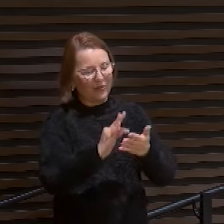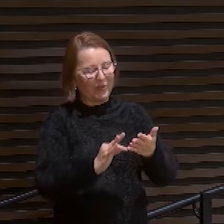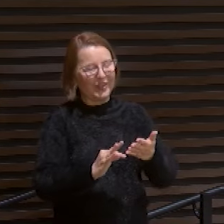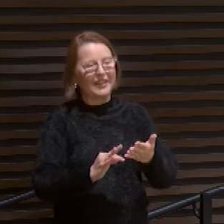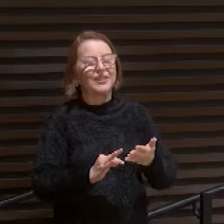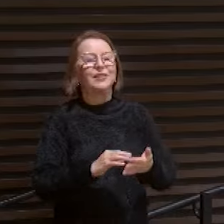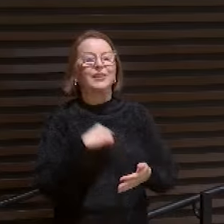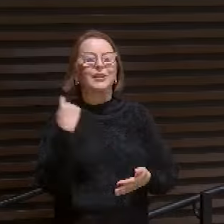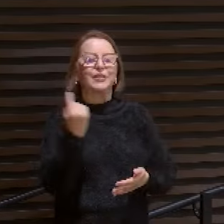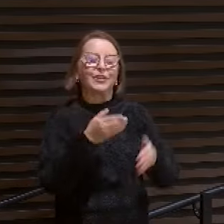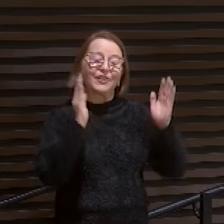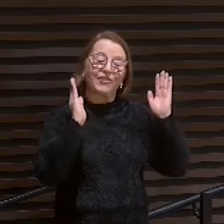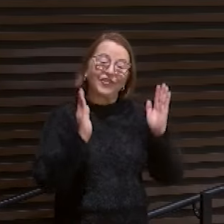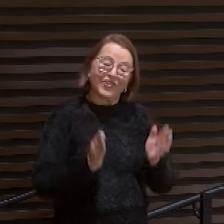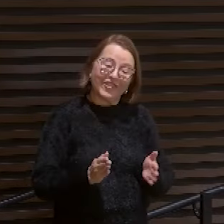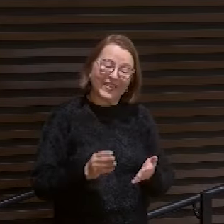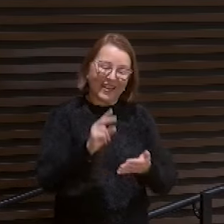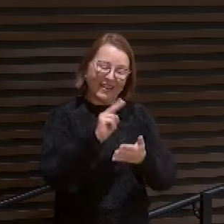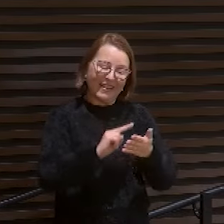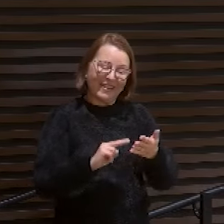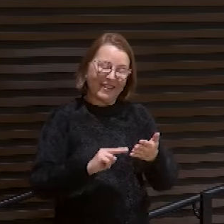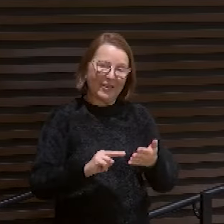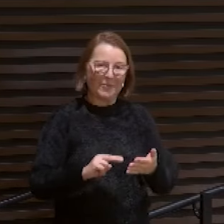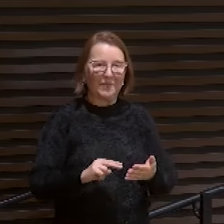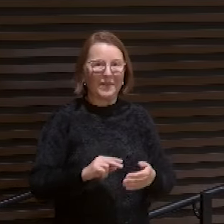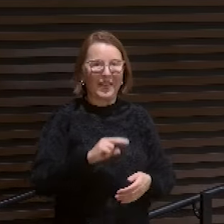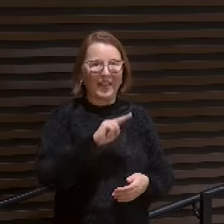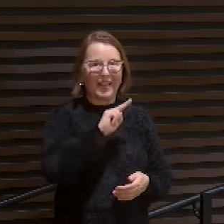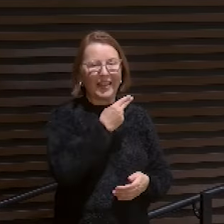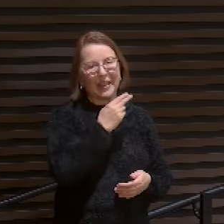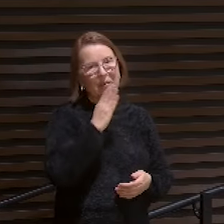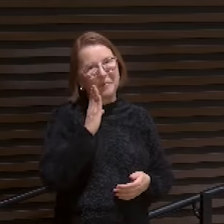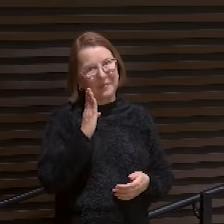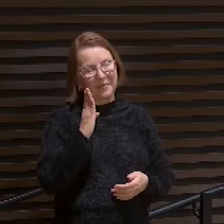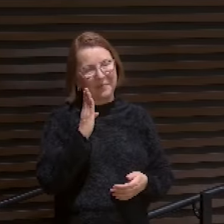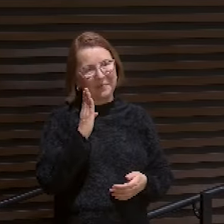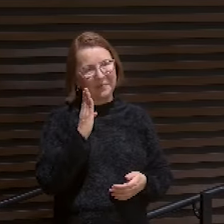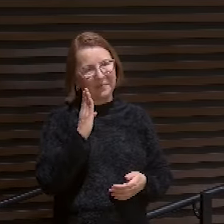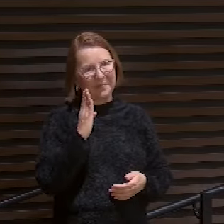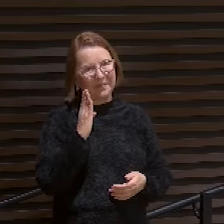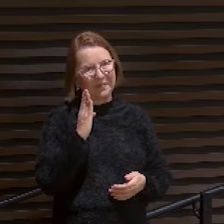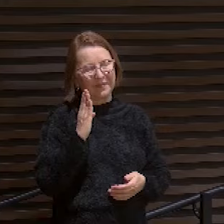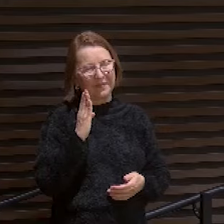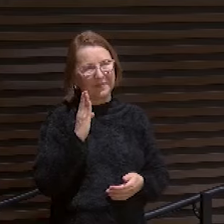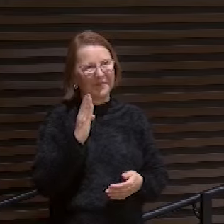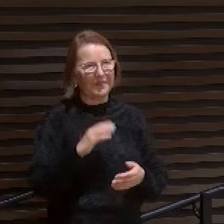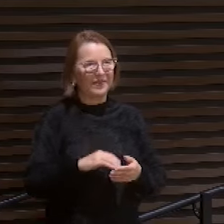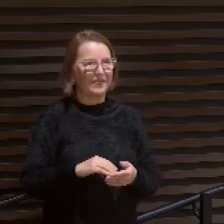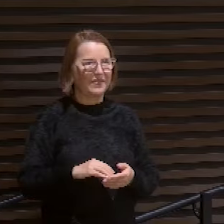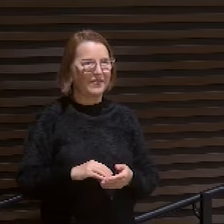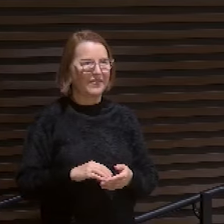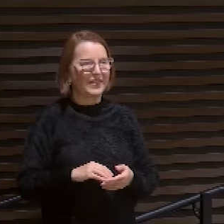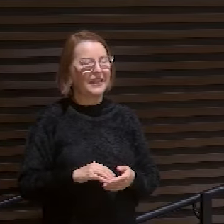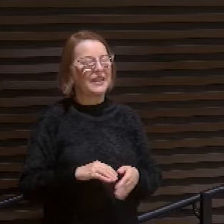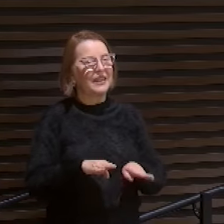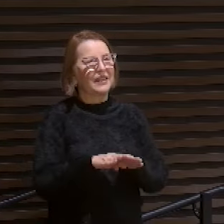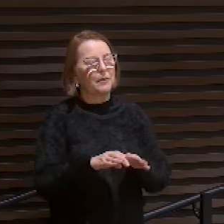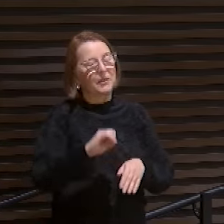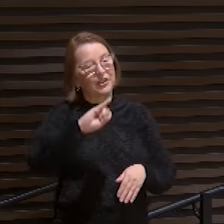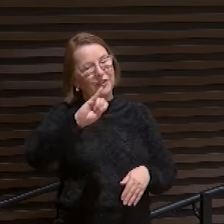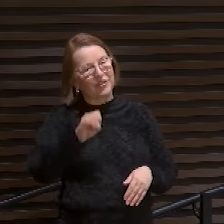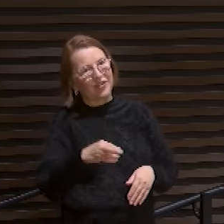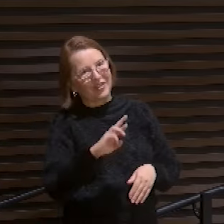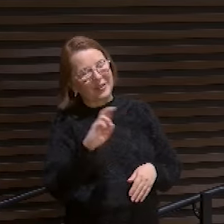O mesmo texto. Em Hebreus e em Jeremias.